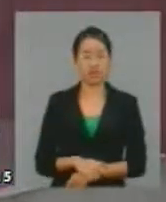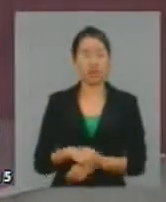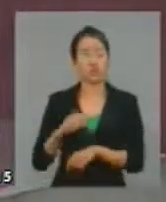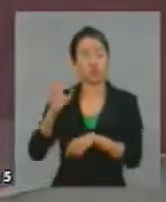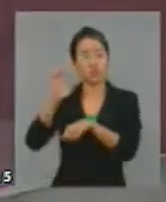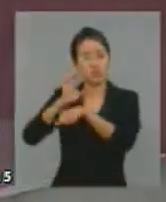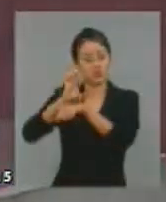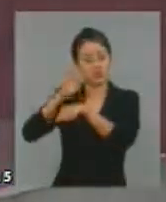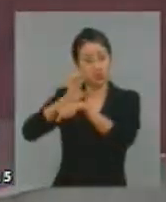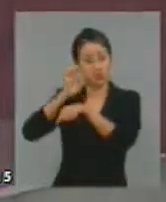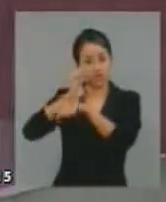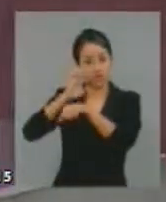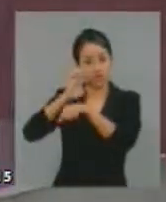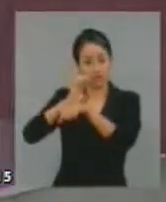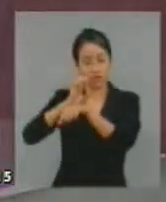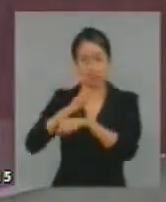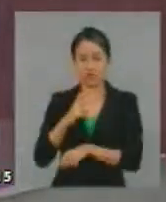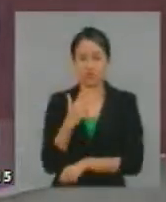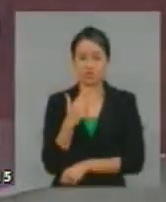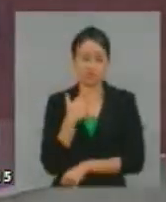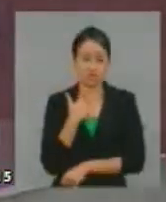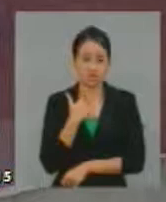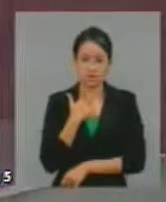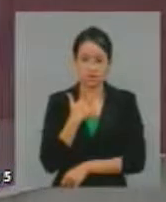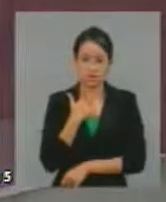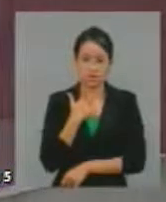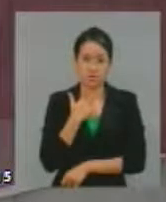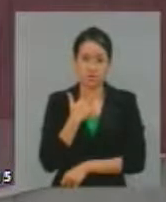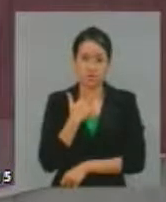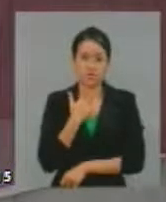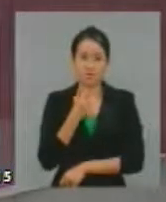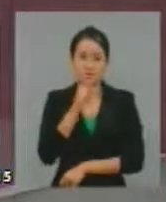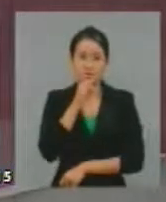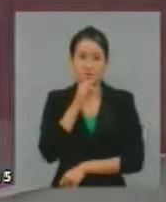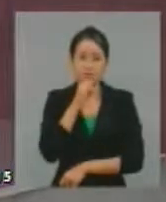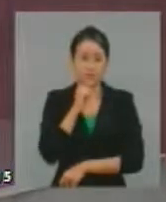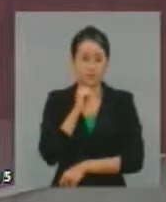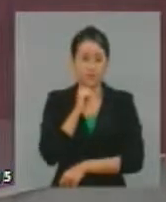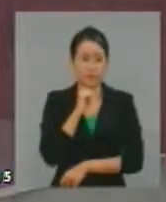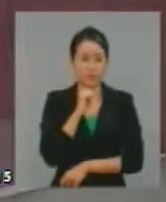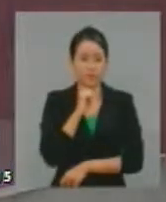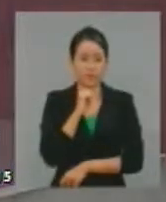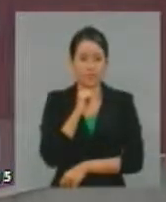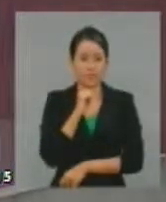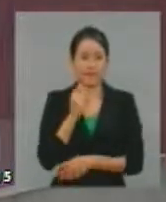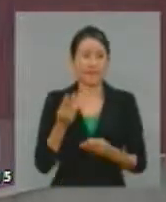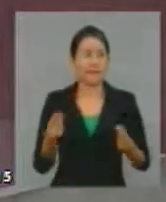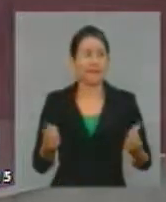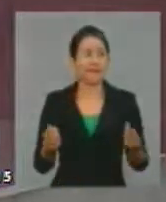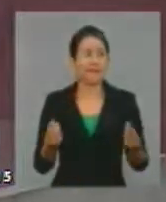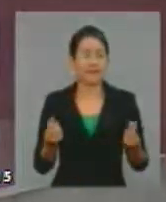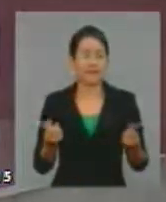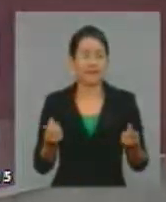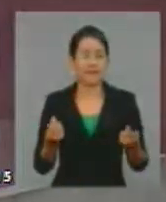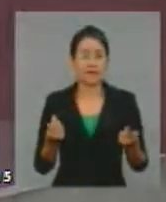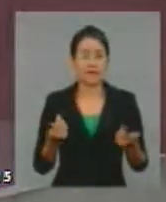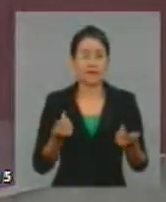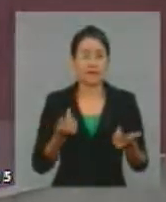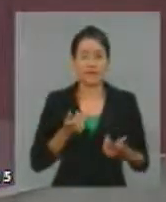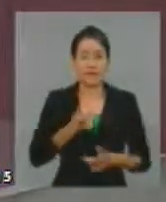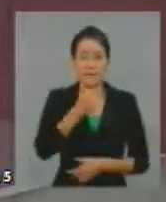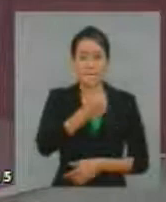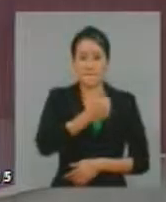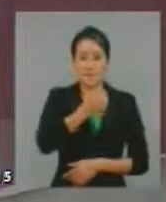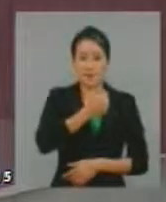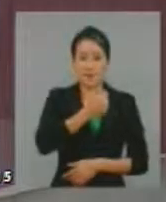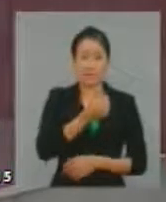Camburão, não pode ser o primeiro Estado que o adolescente ou o jovem vê. Ou o Estado, pior nesse caso, é o Estado rabecão, não é nem o Estado Camburão, é o